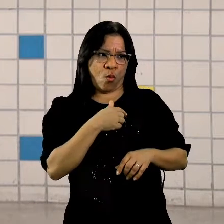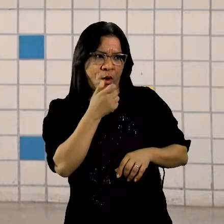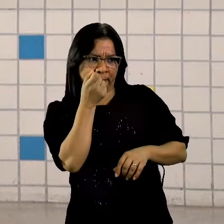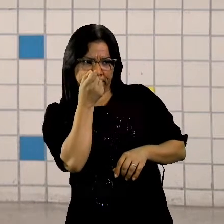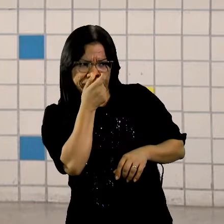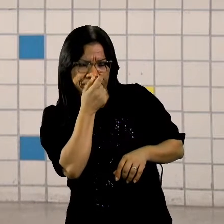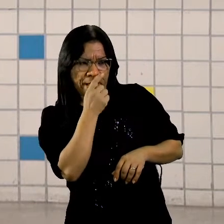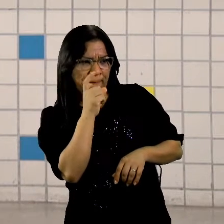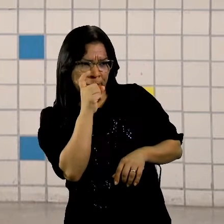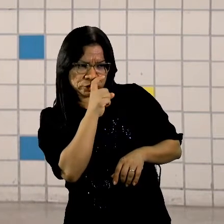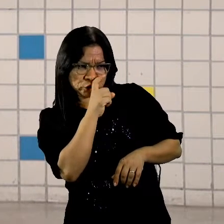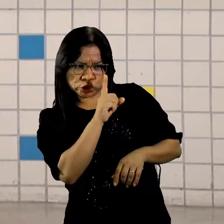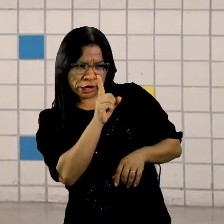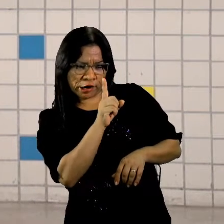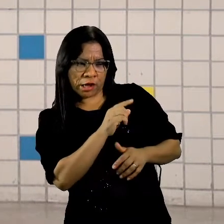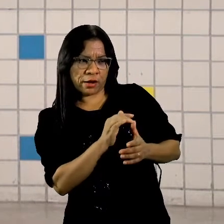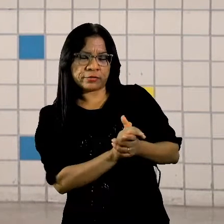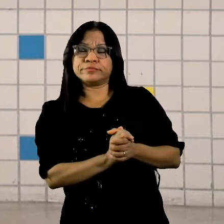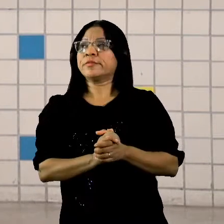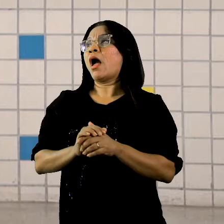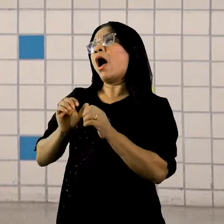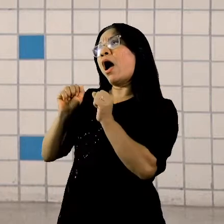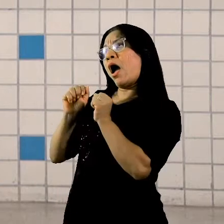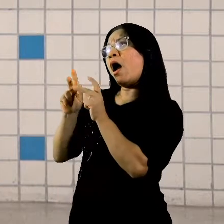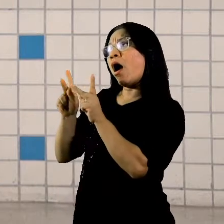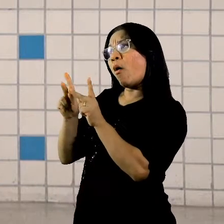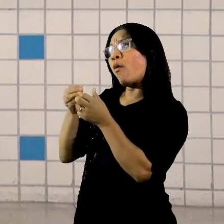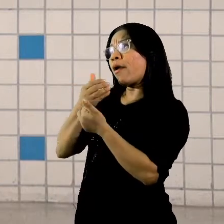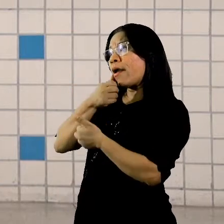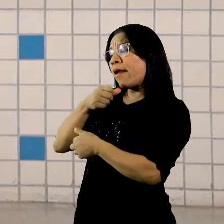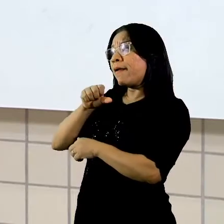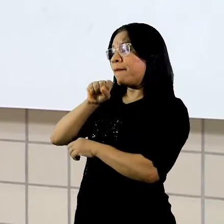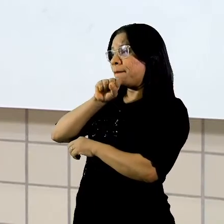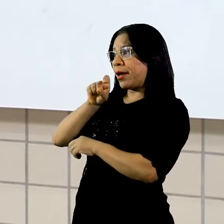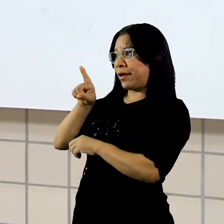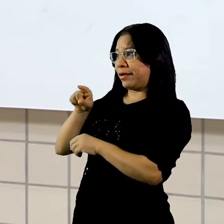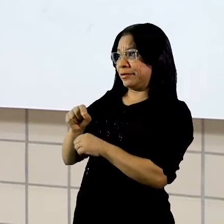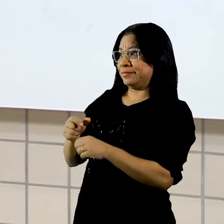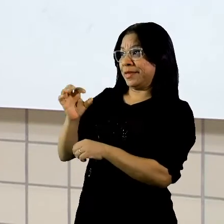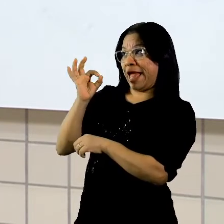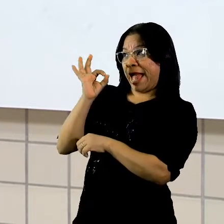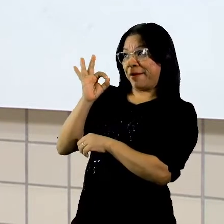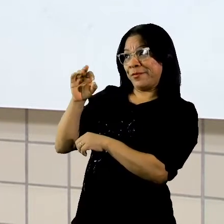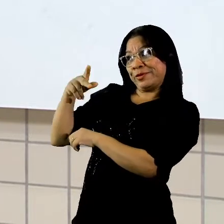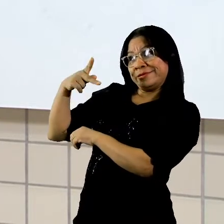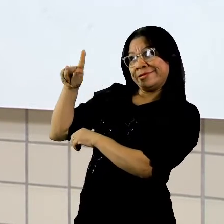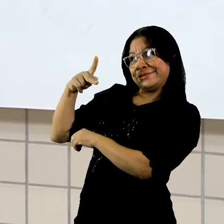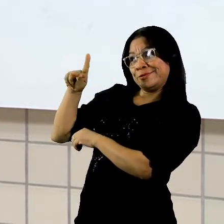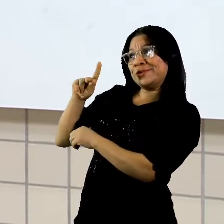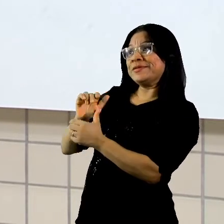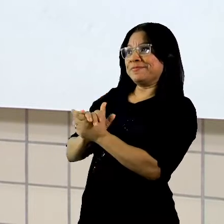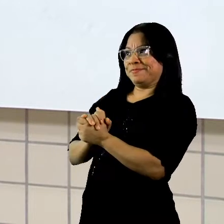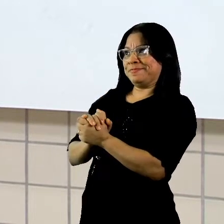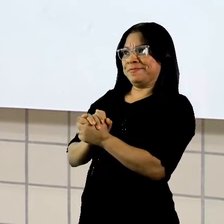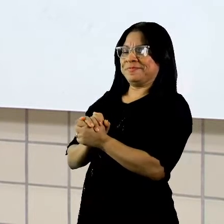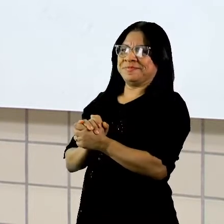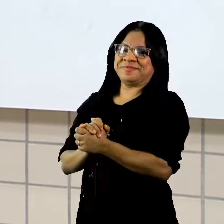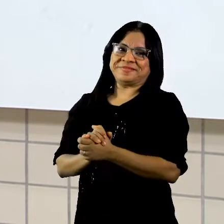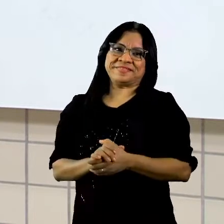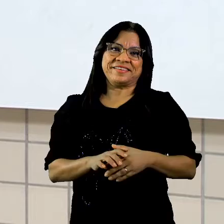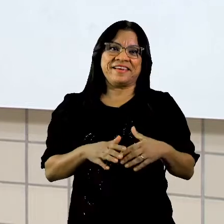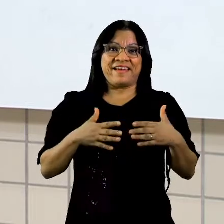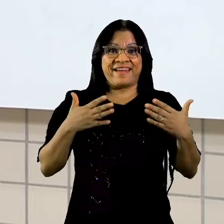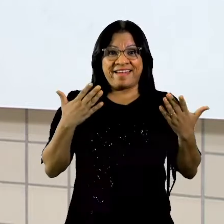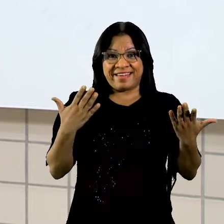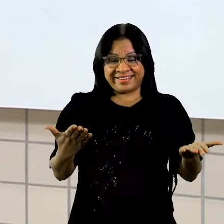novo diz: tudo bem, pai, a moeda é sua. Bom, neste texto, nós vamos continuar os